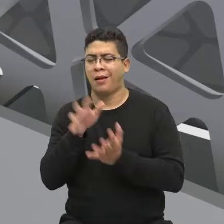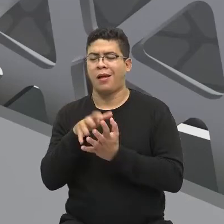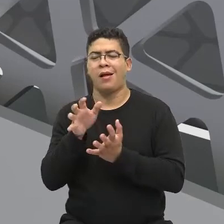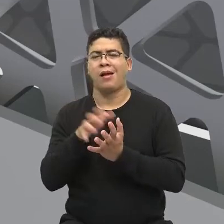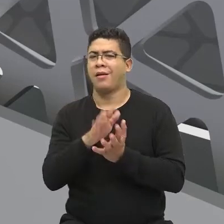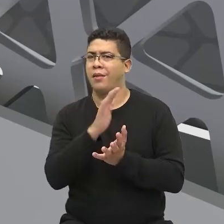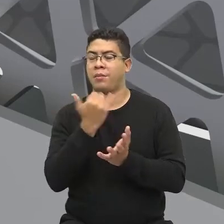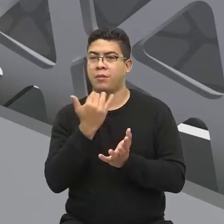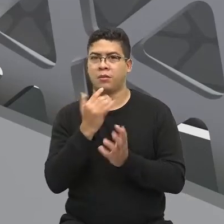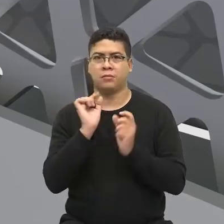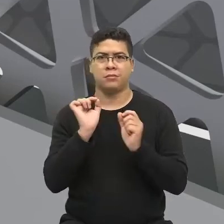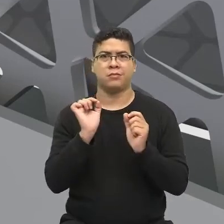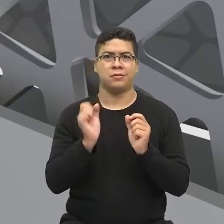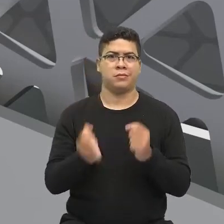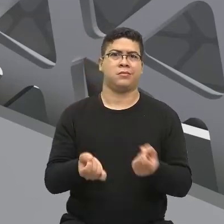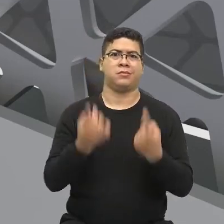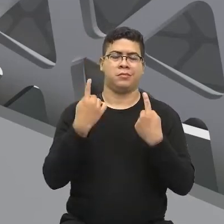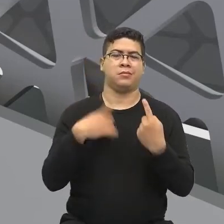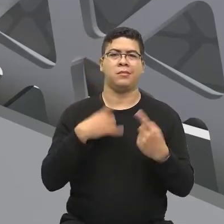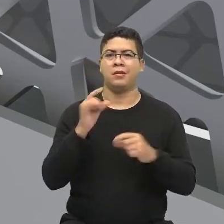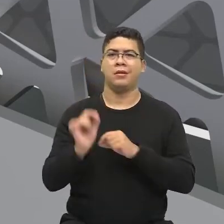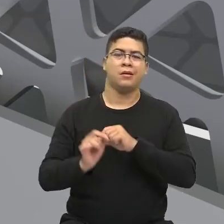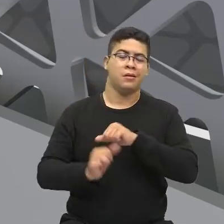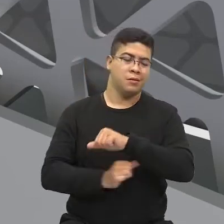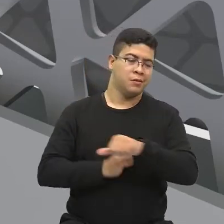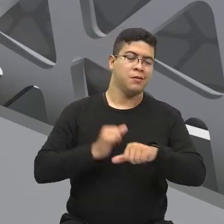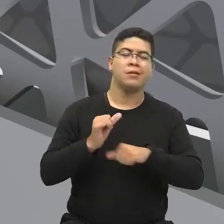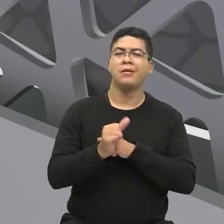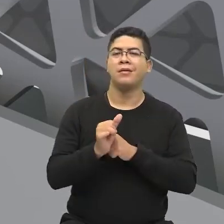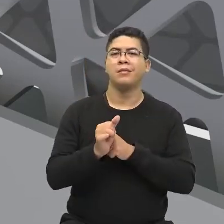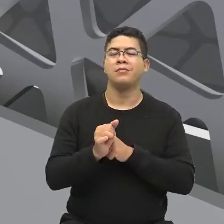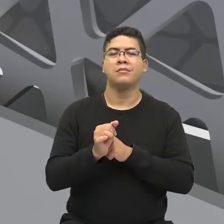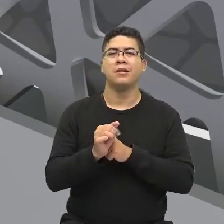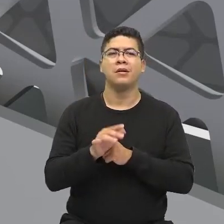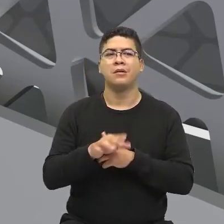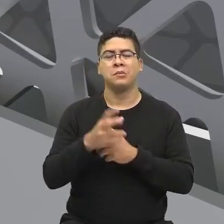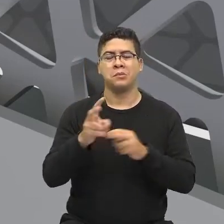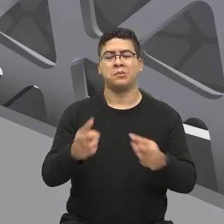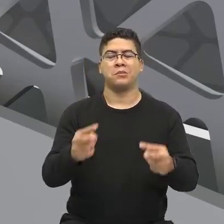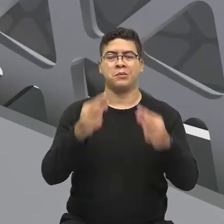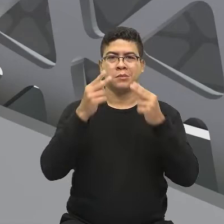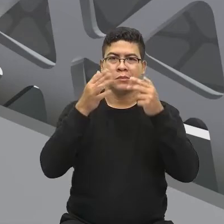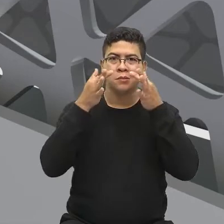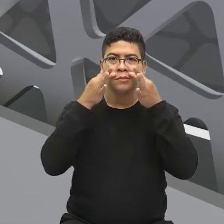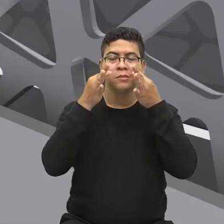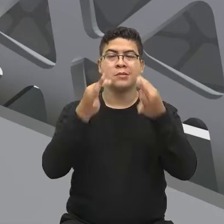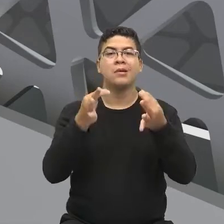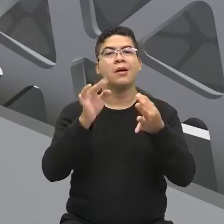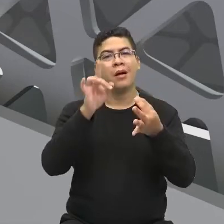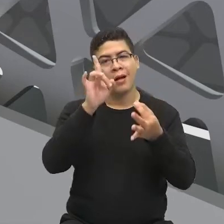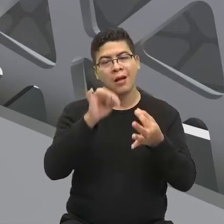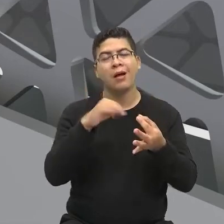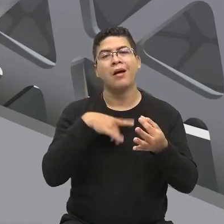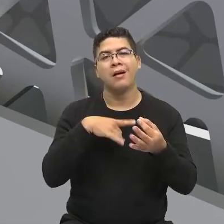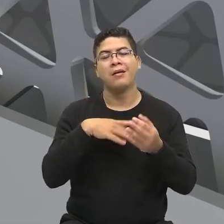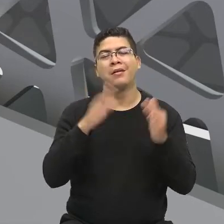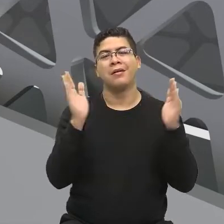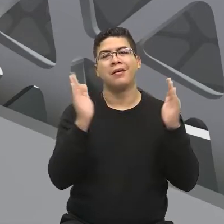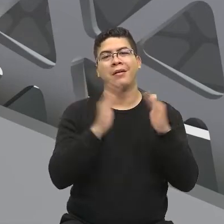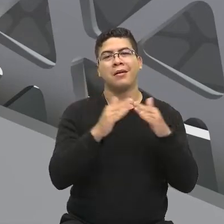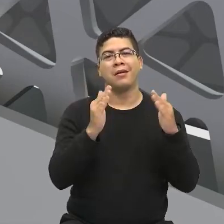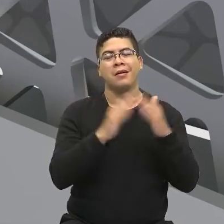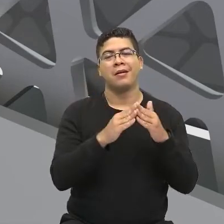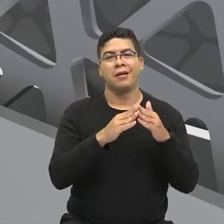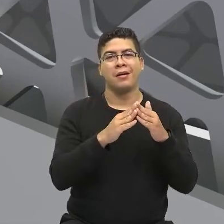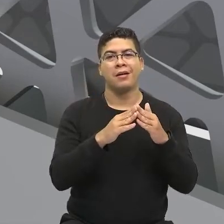morta, de repente, porque ele não tem mais o que chamava atenção, mais atenção nele, que era a casa dos